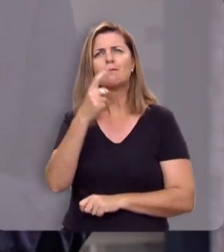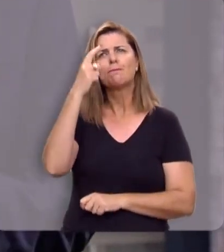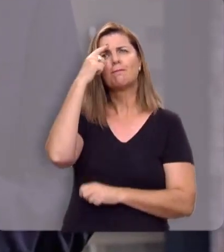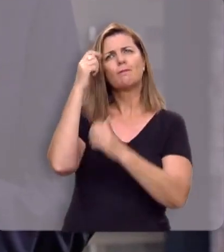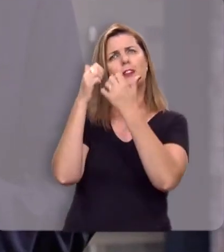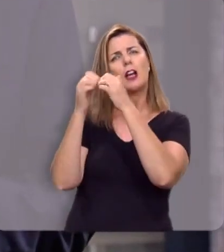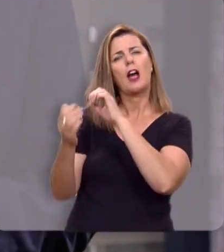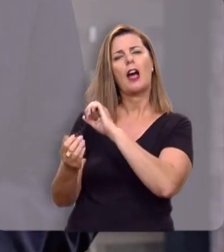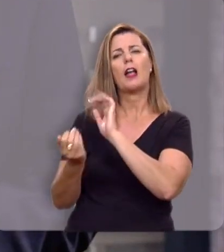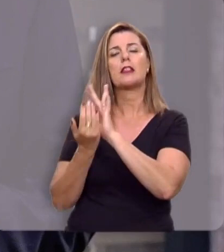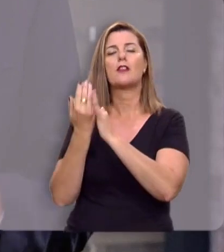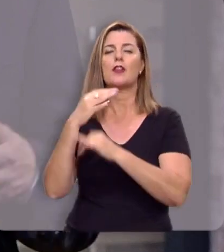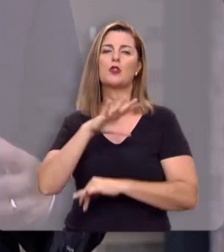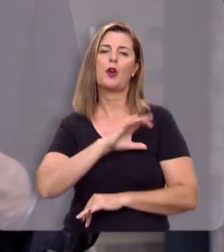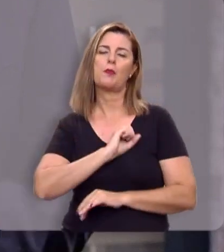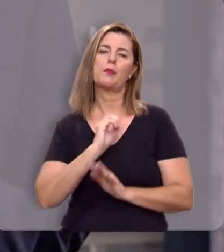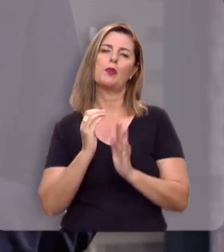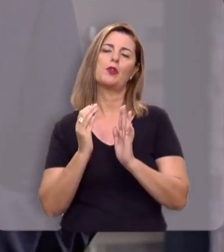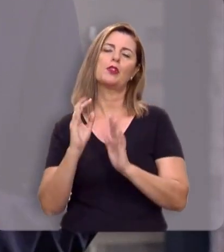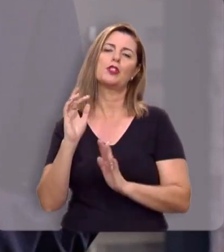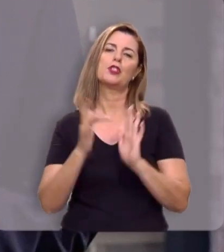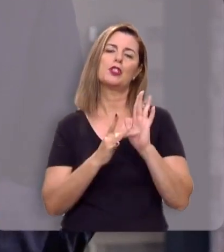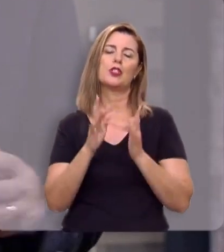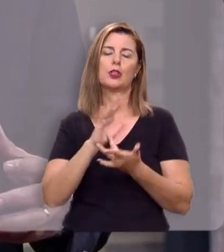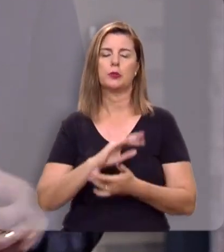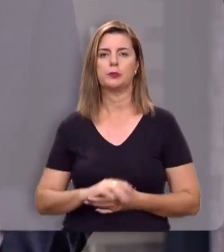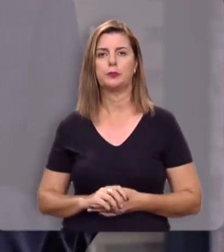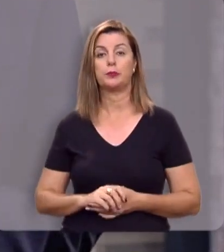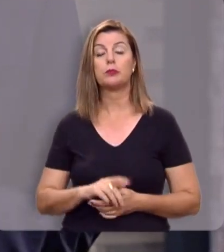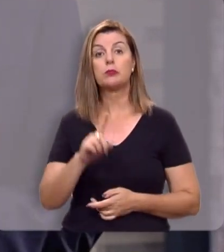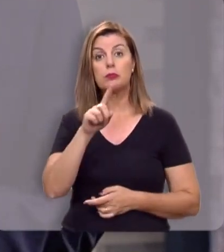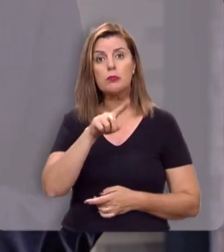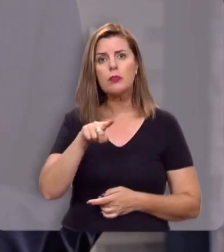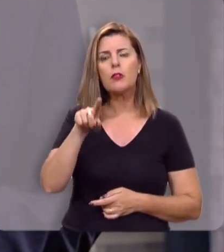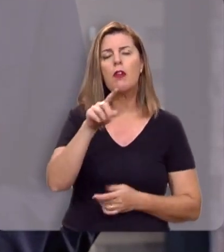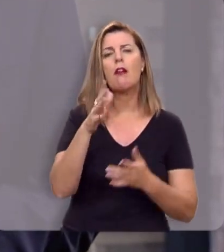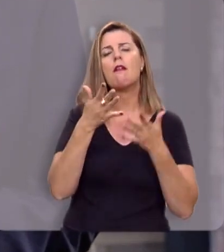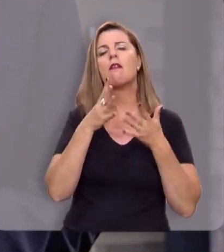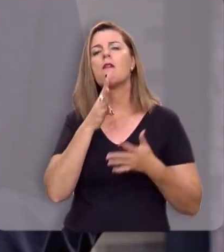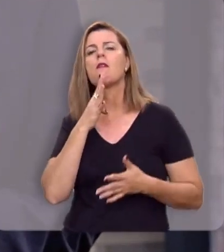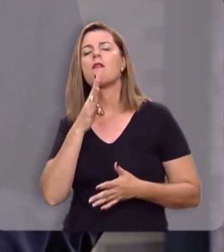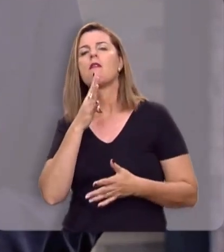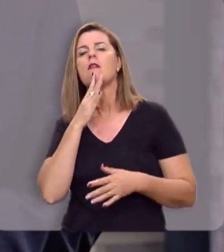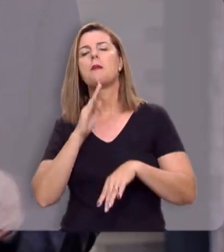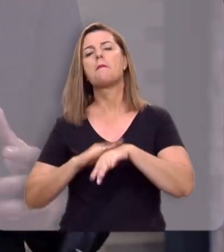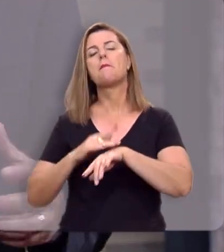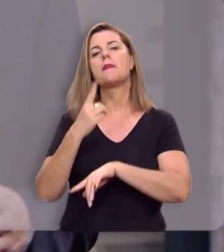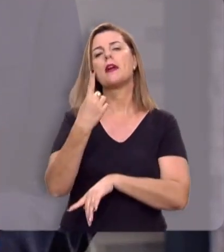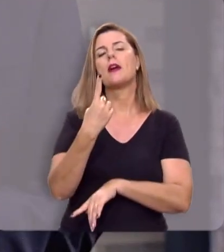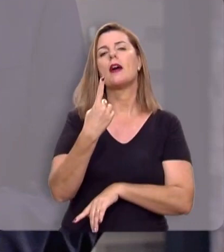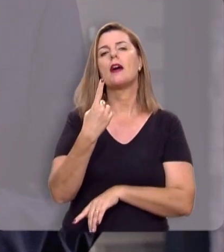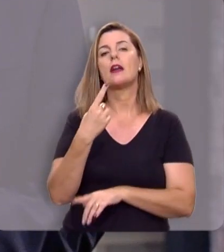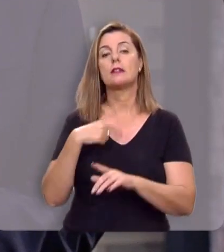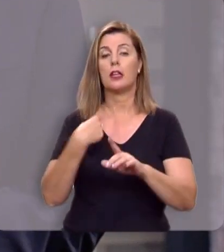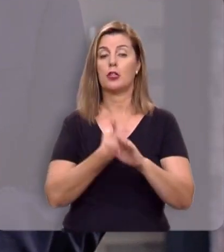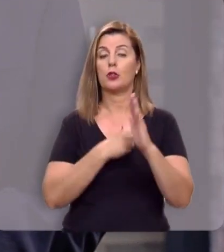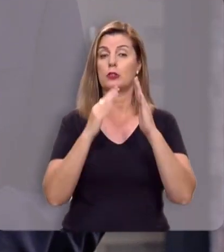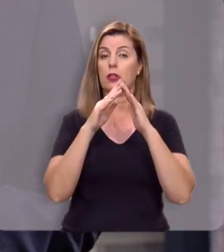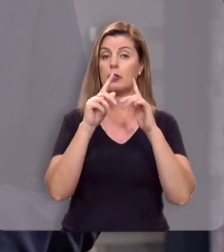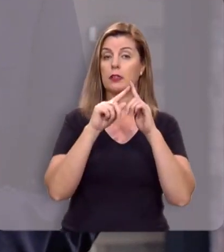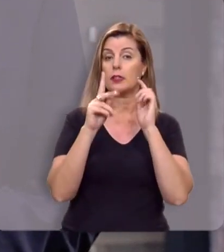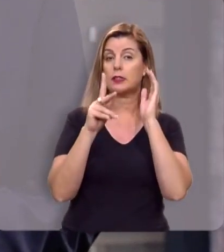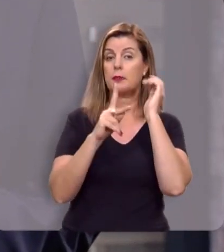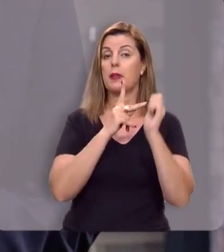pelo amor de Deus, revelado em Cristo Jesus. Se você quer conhecer um pouquinho mais da nossa igreja, da